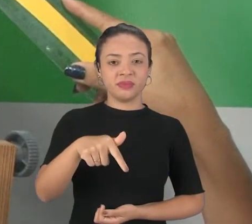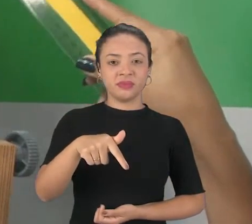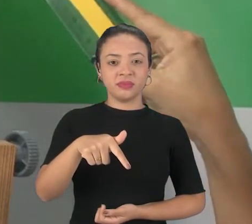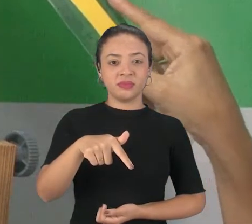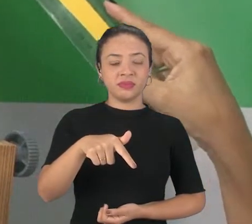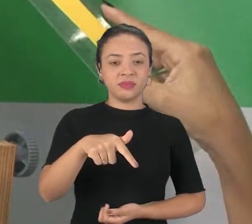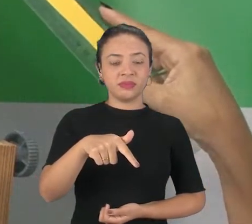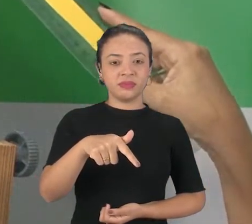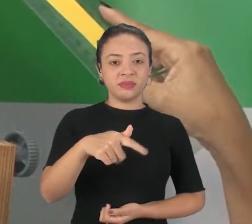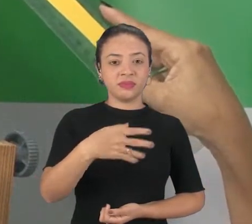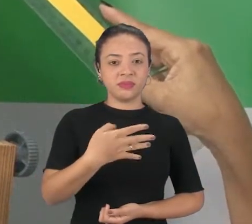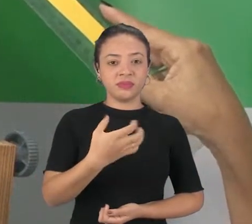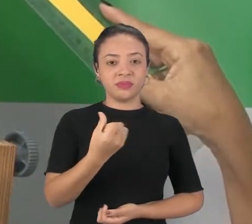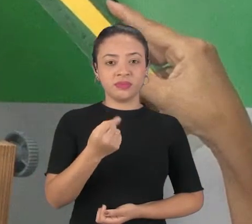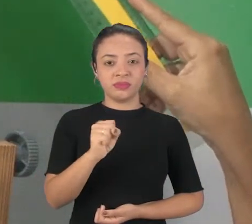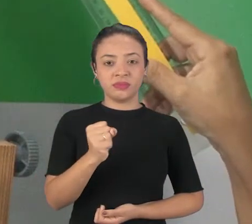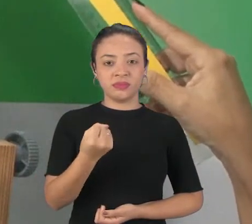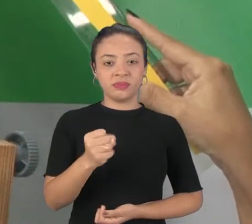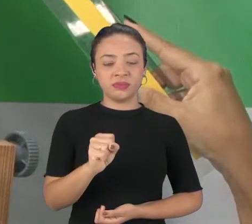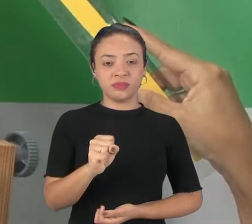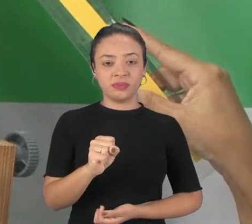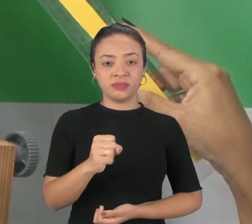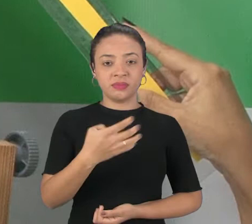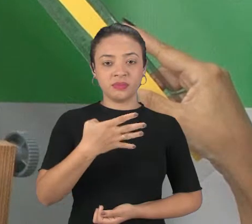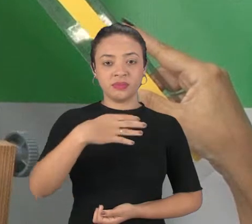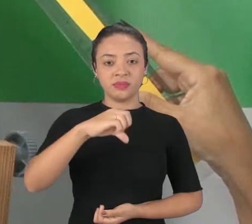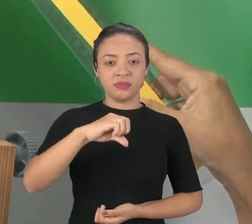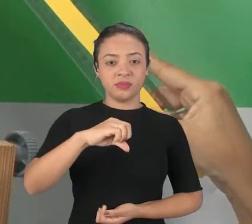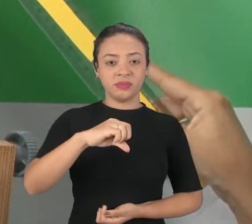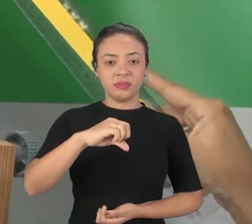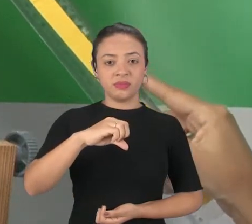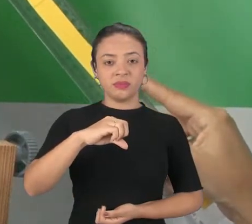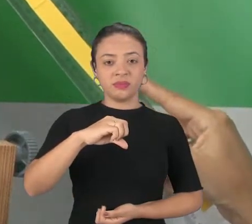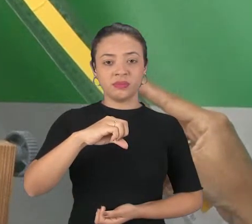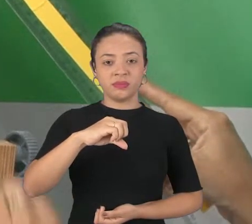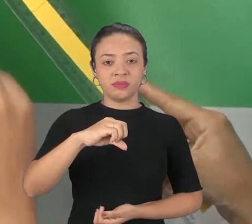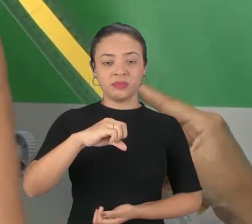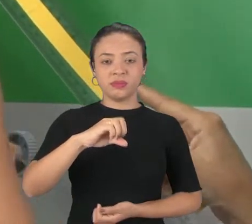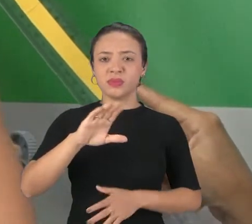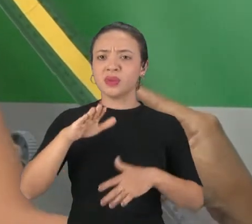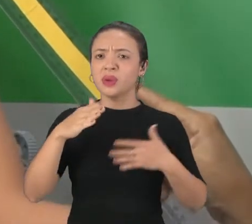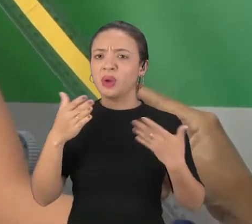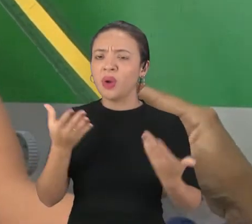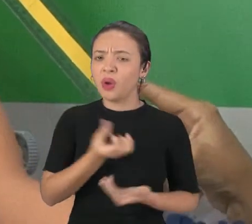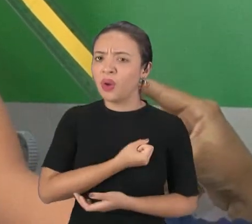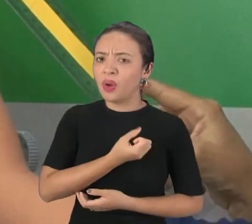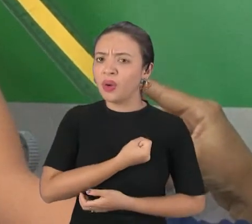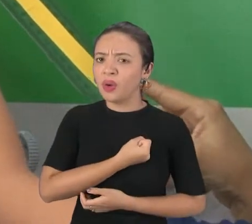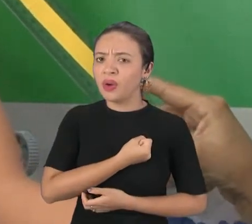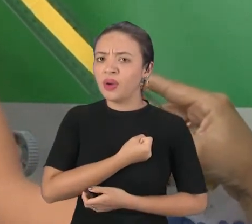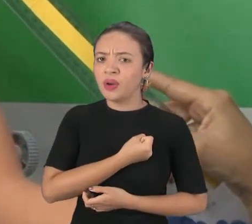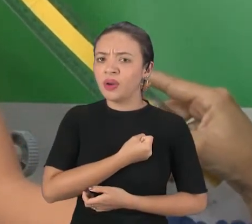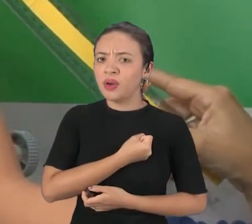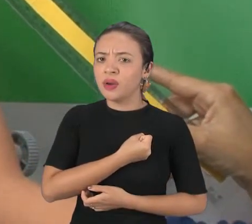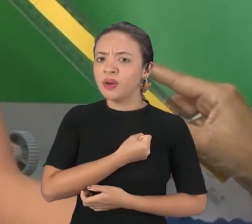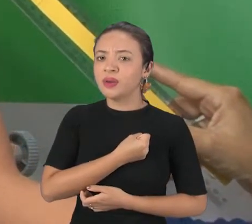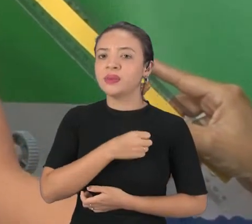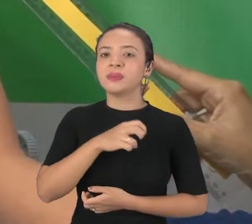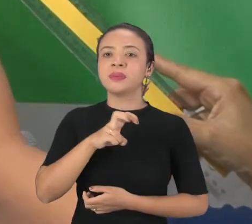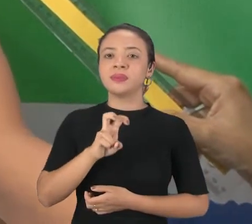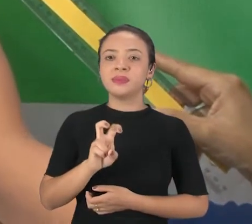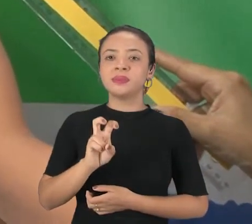47 48 49 Qual será este número